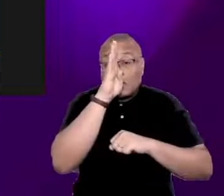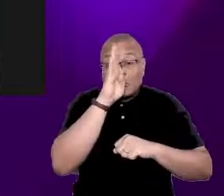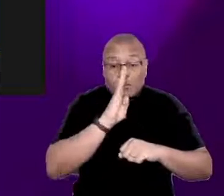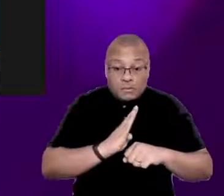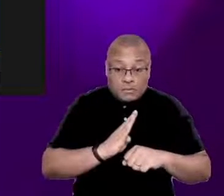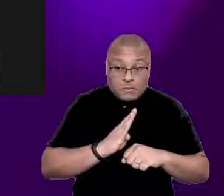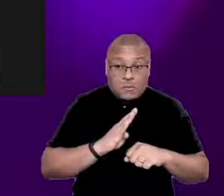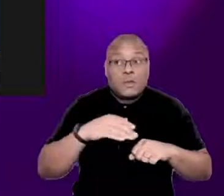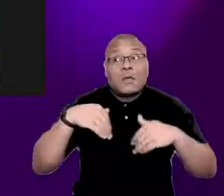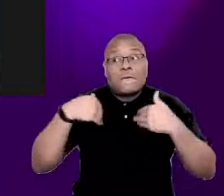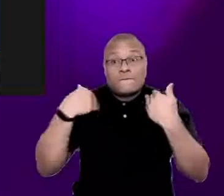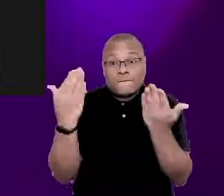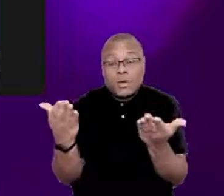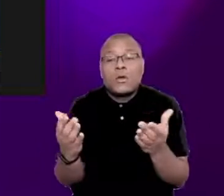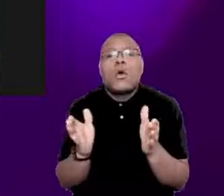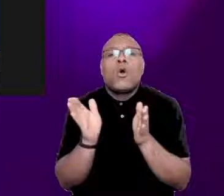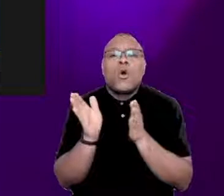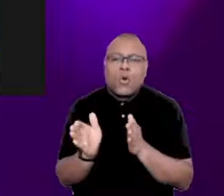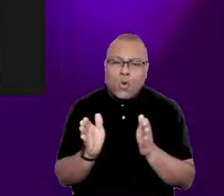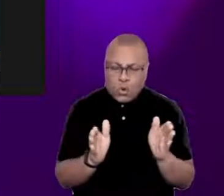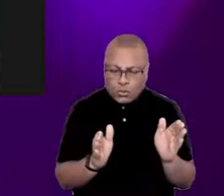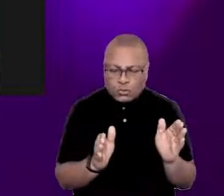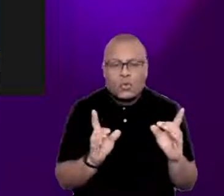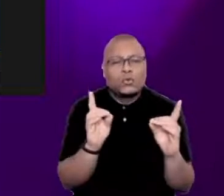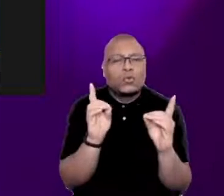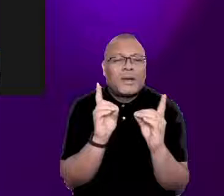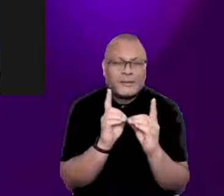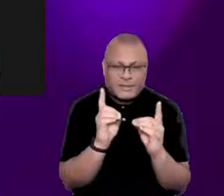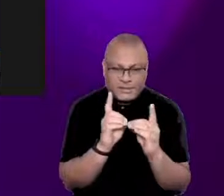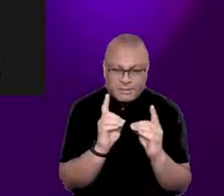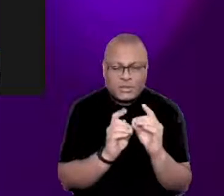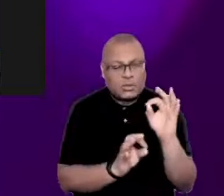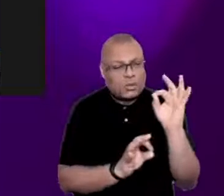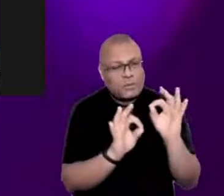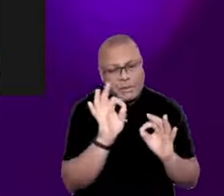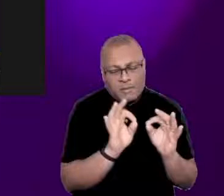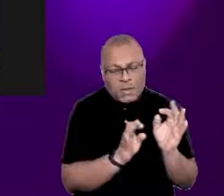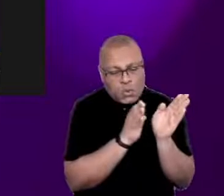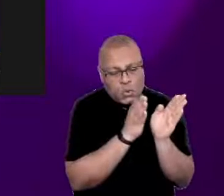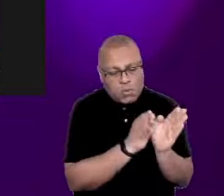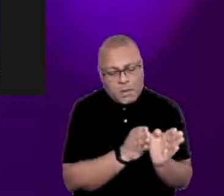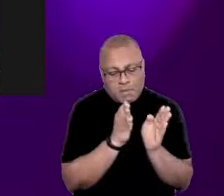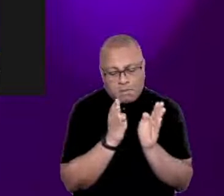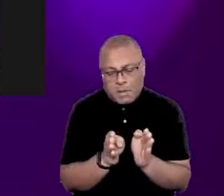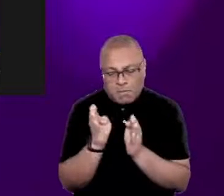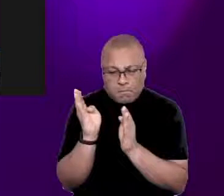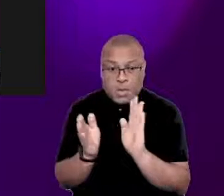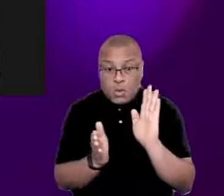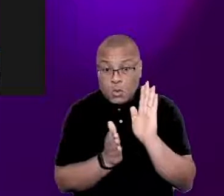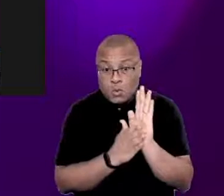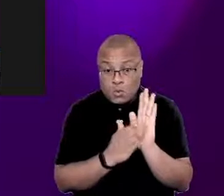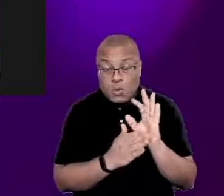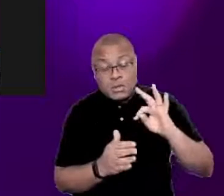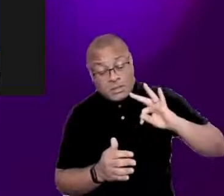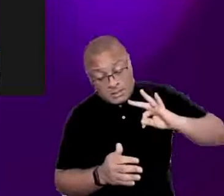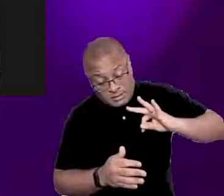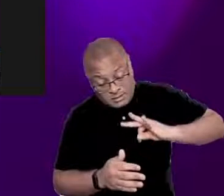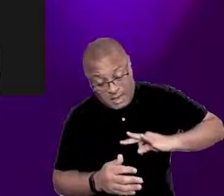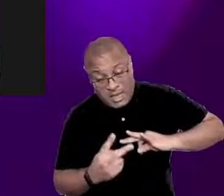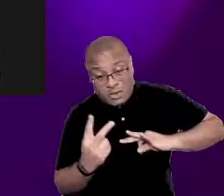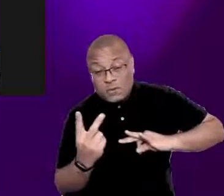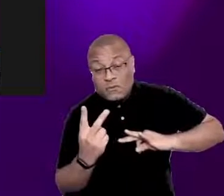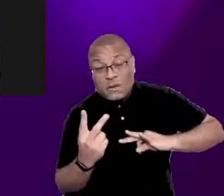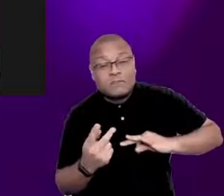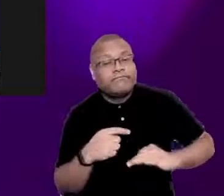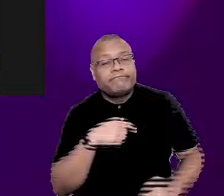até se organizaram em torno de uma condição clínica, montaram uma linha de cuidado, fizeram uma proposta de remuneração baseada em valor, mas eles